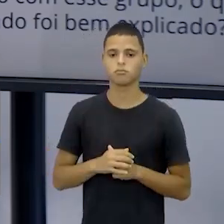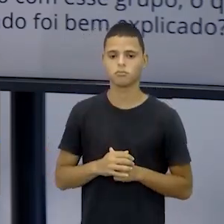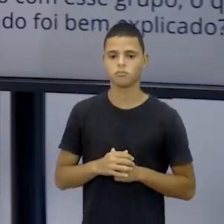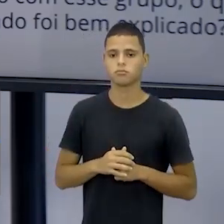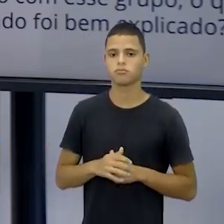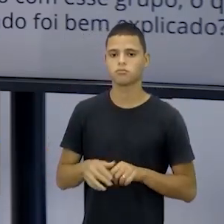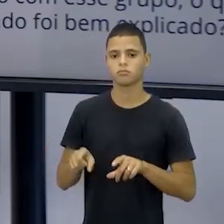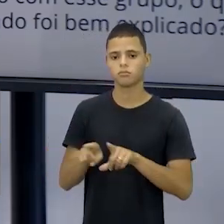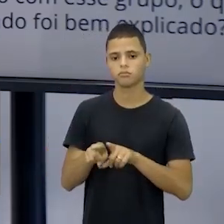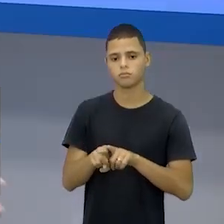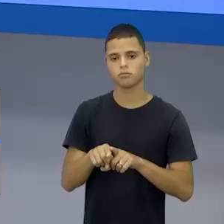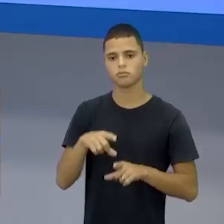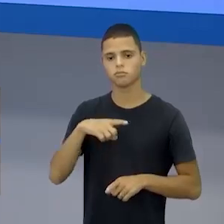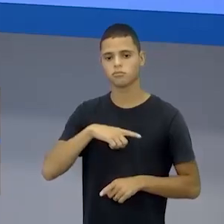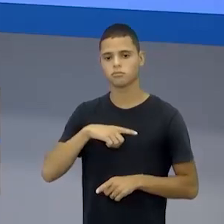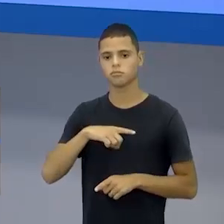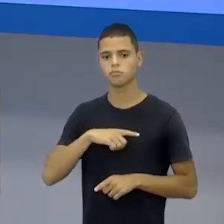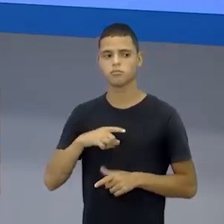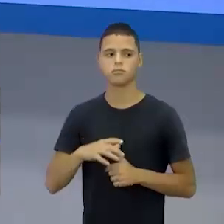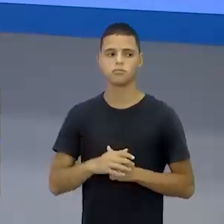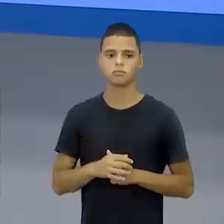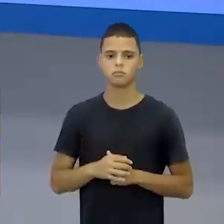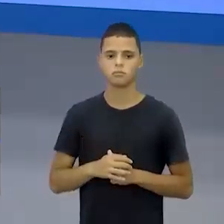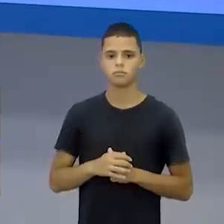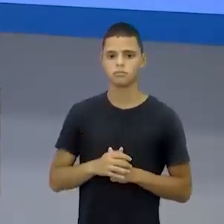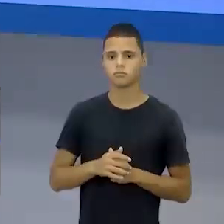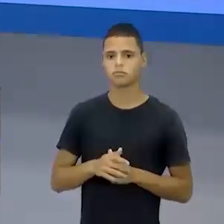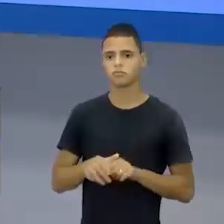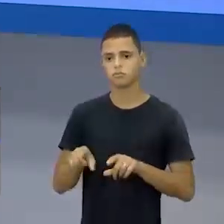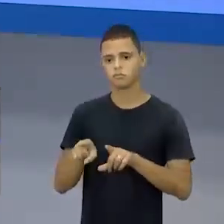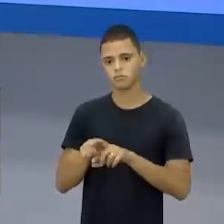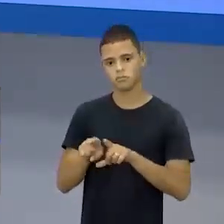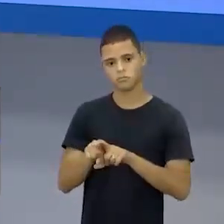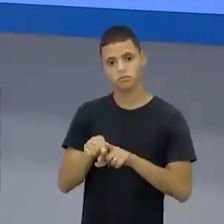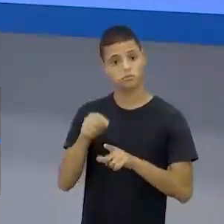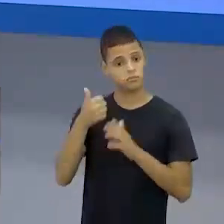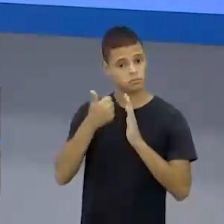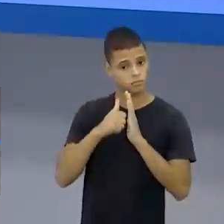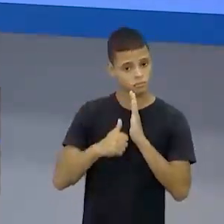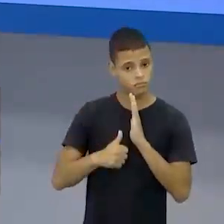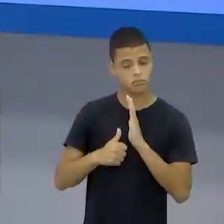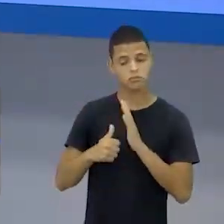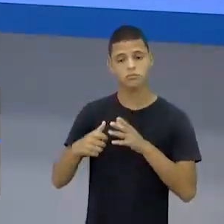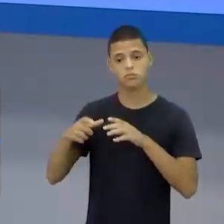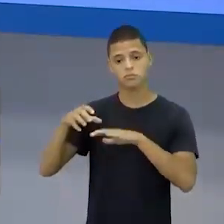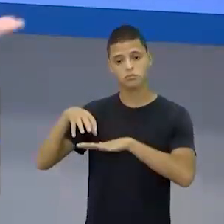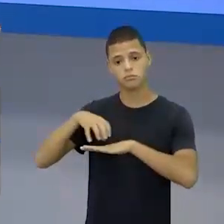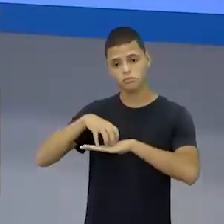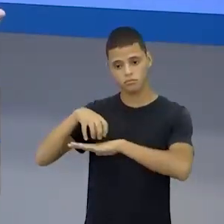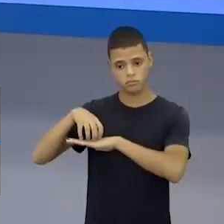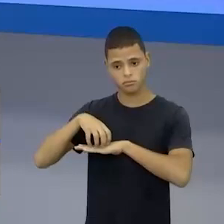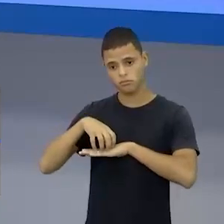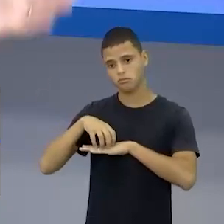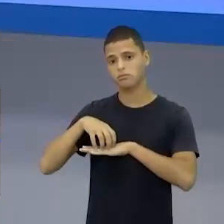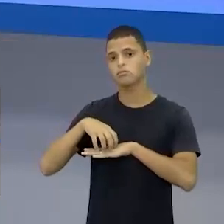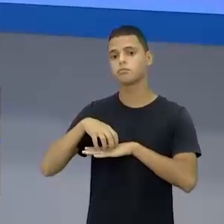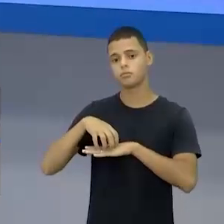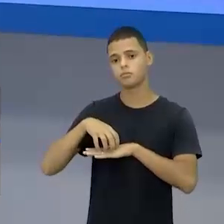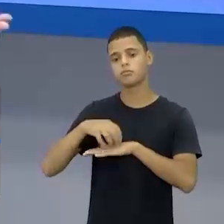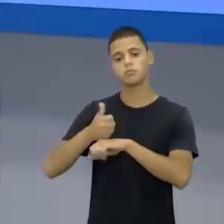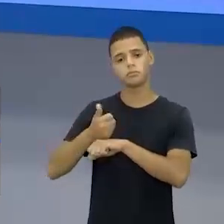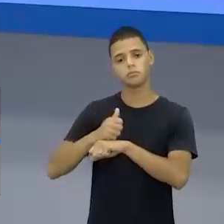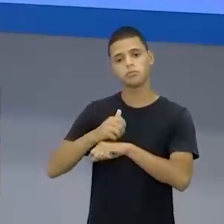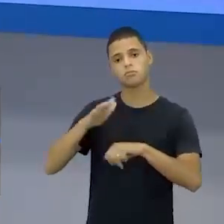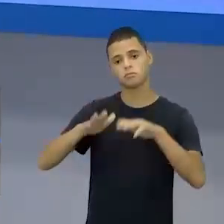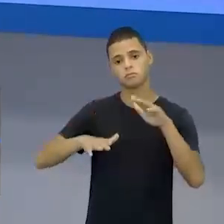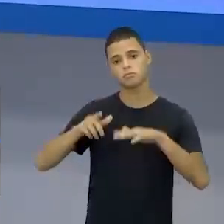não a sua nota boa. Para você tirar isso como lição de vida, porque se você estiver trabalhando, né, na área de profissional, você pode ou não gostar das pessoas, mas você vai ter que